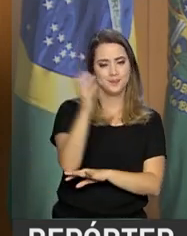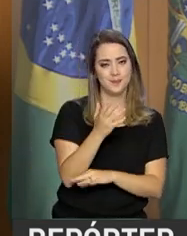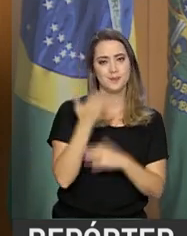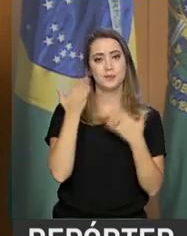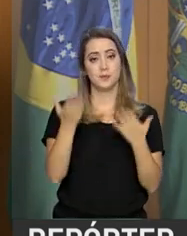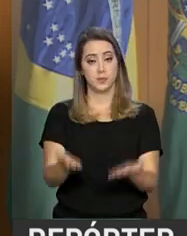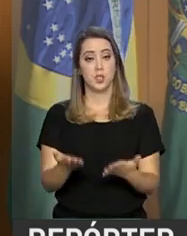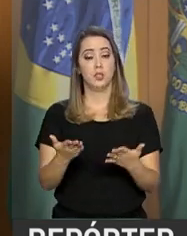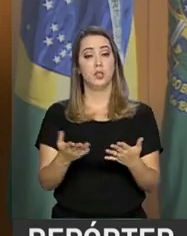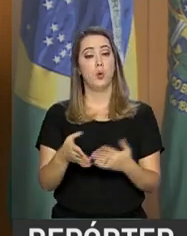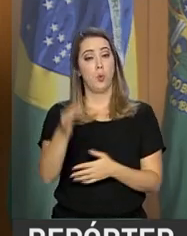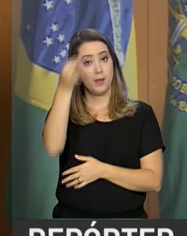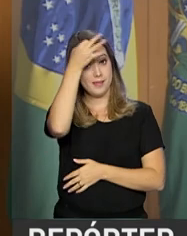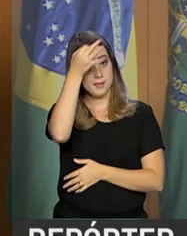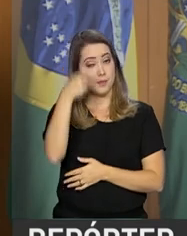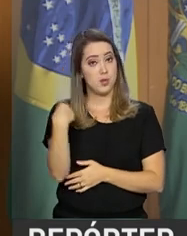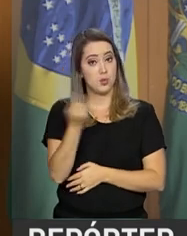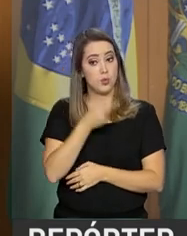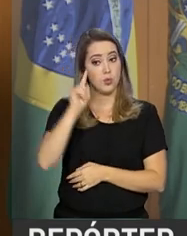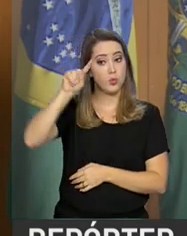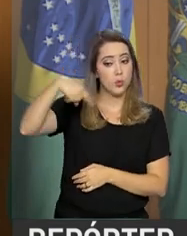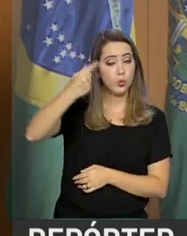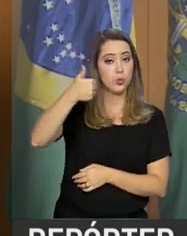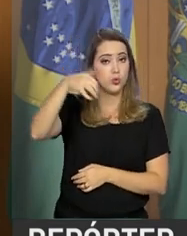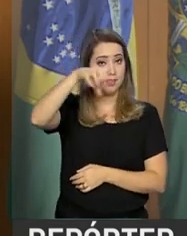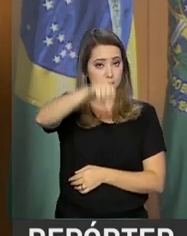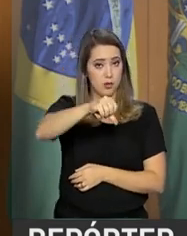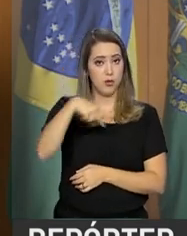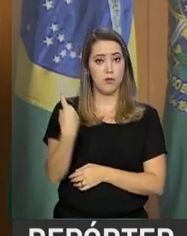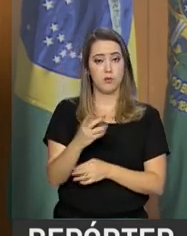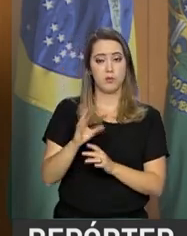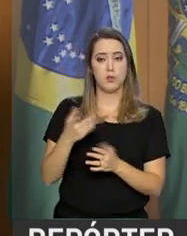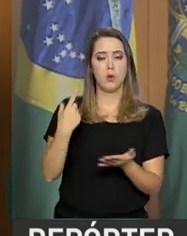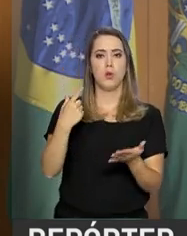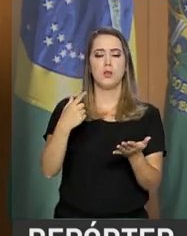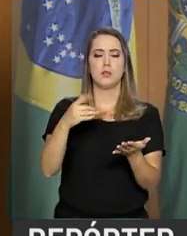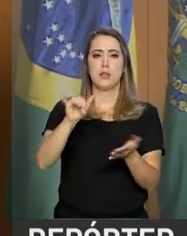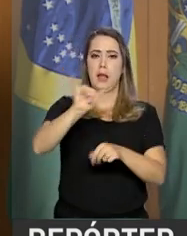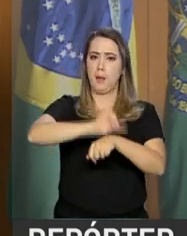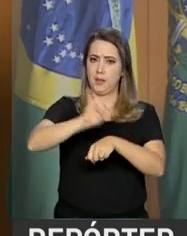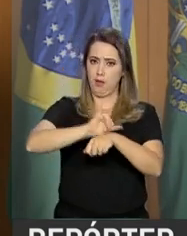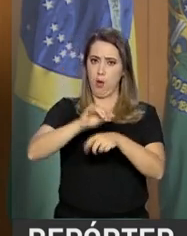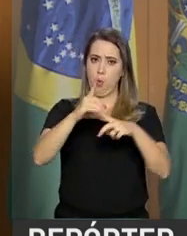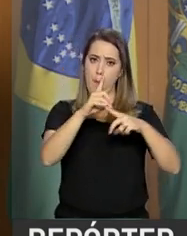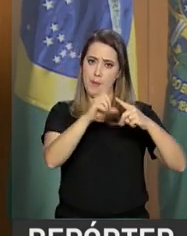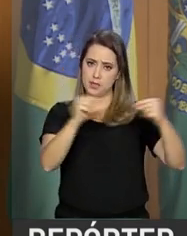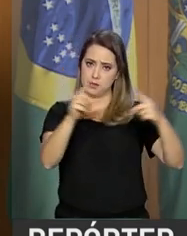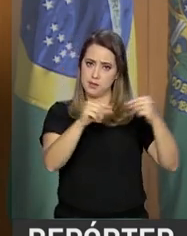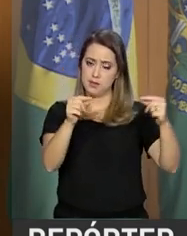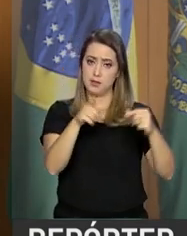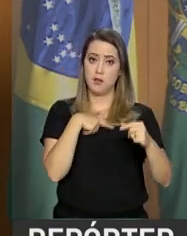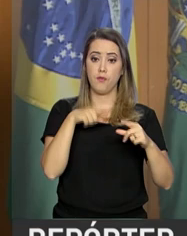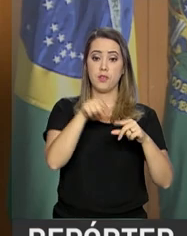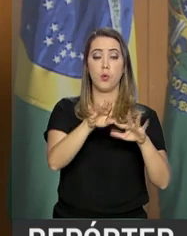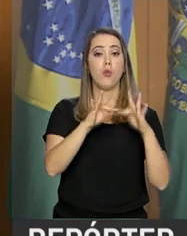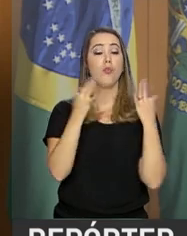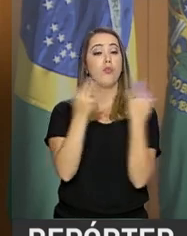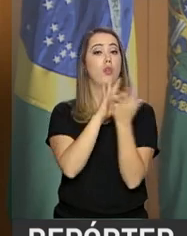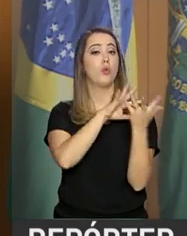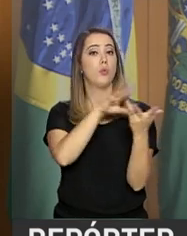e é com esse espírito que no próximo dia 19 sediaremos em brasília o fórum mundial da água